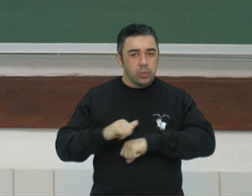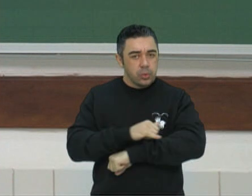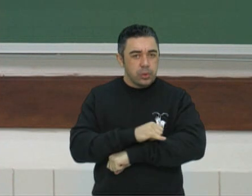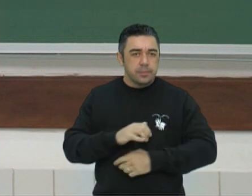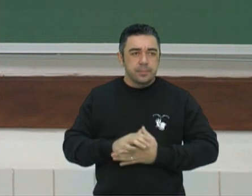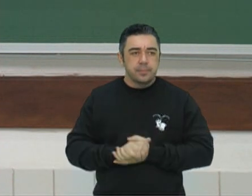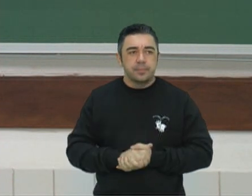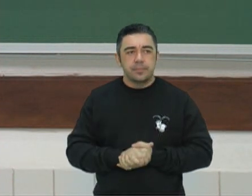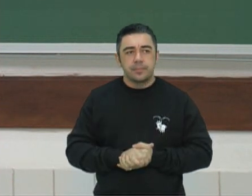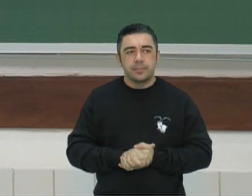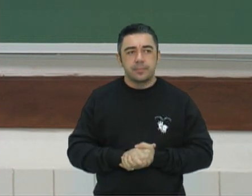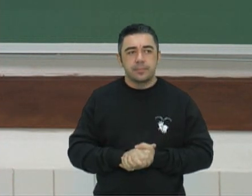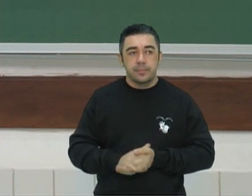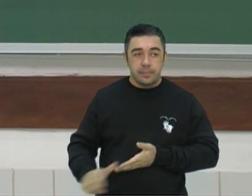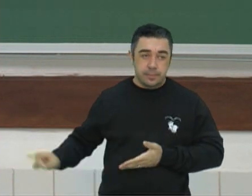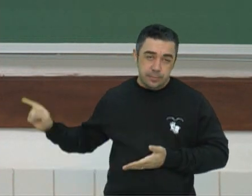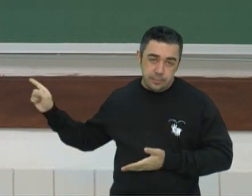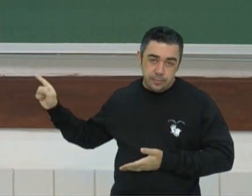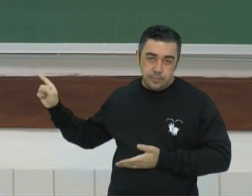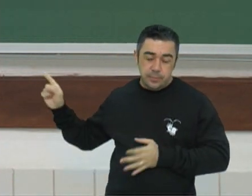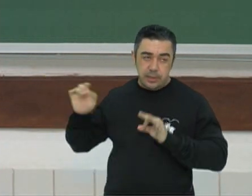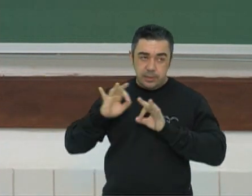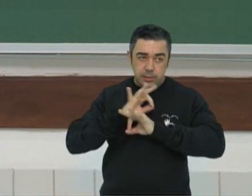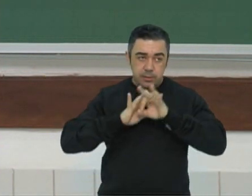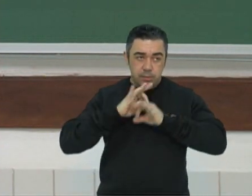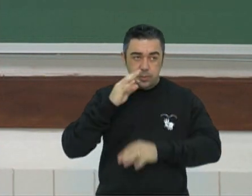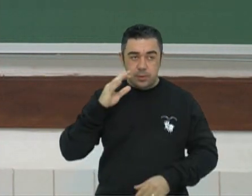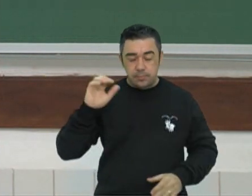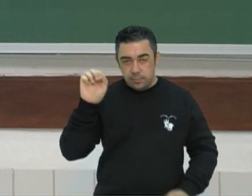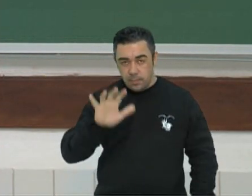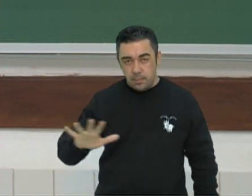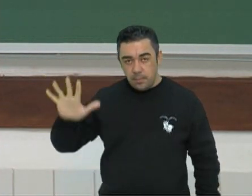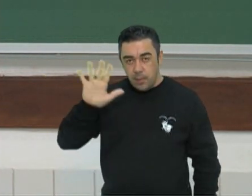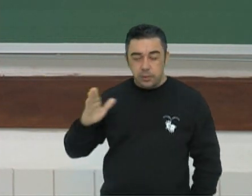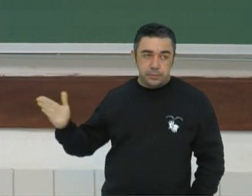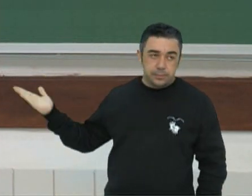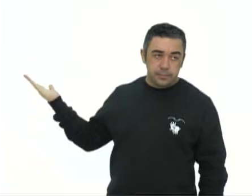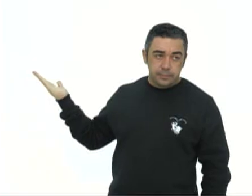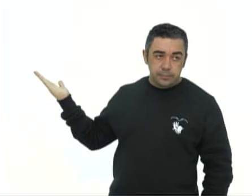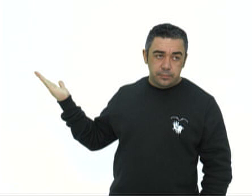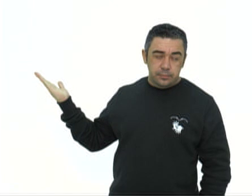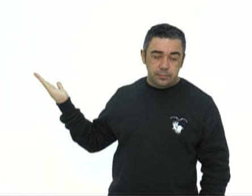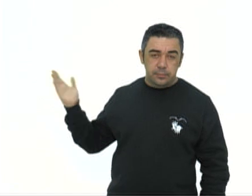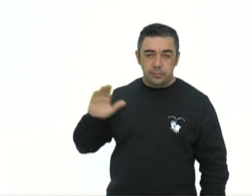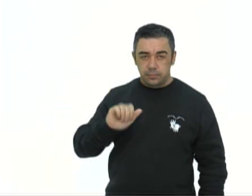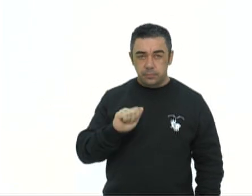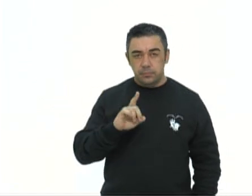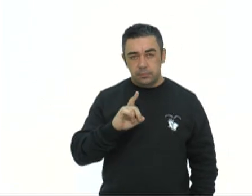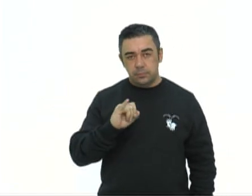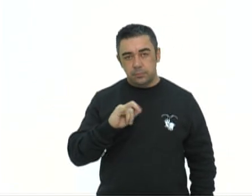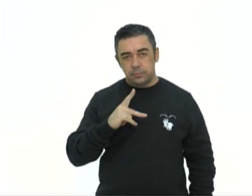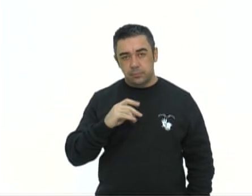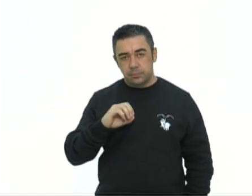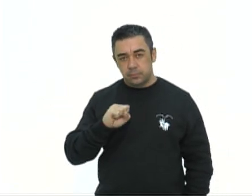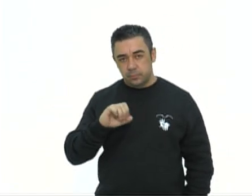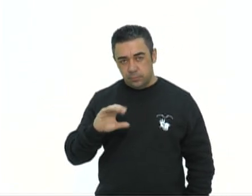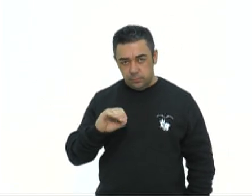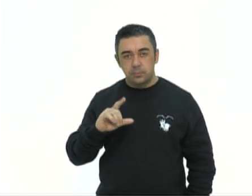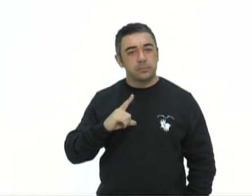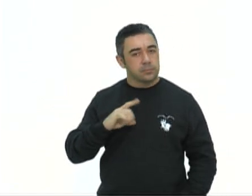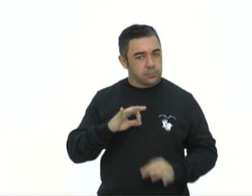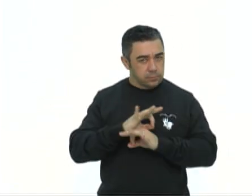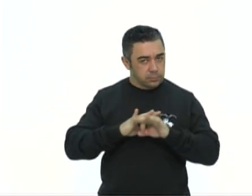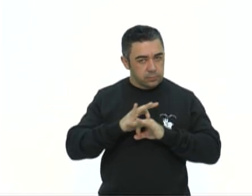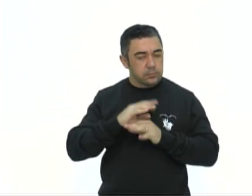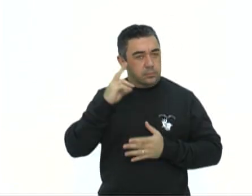nele. Essas células aqui, uma imagem das células adiposas, né, mais ou menos ali, elas também têm as estruturas